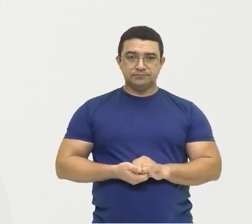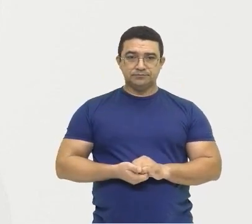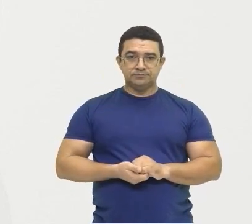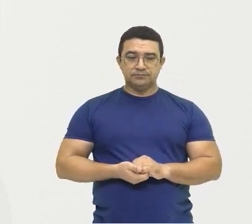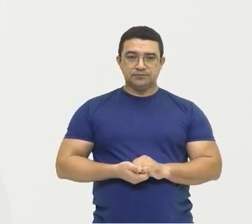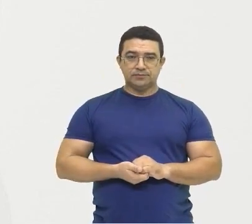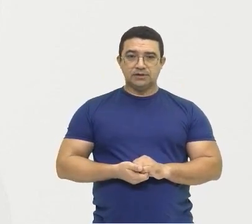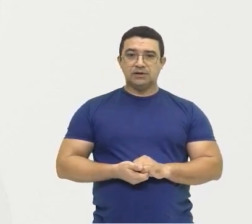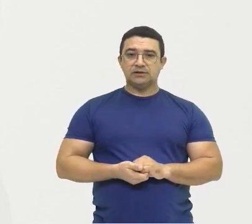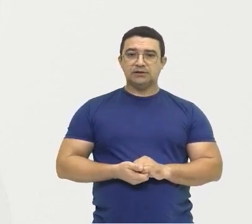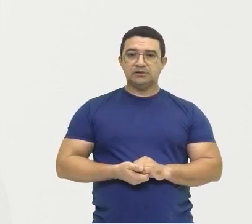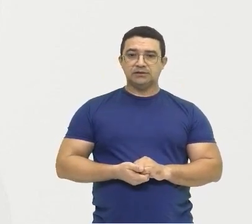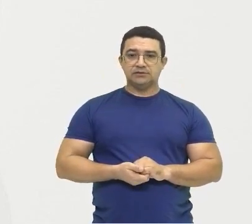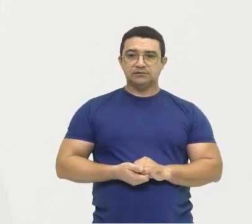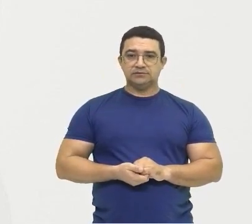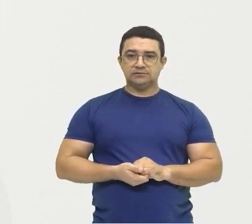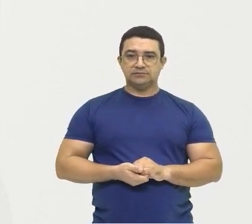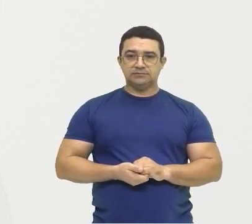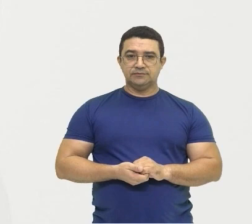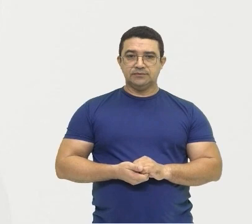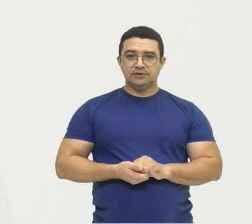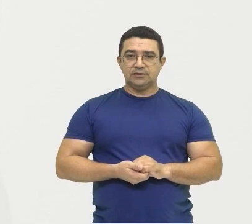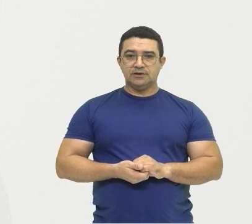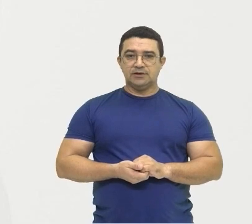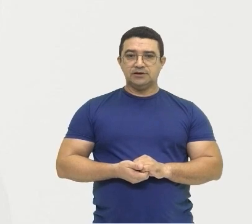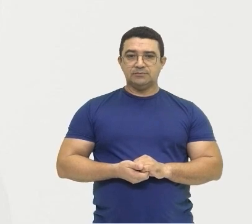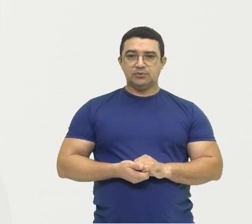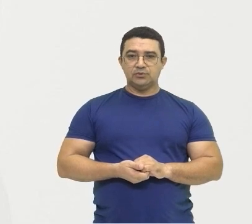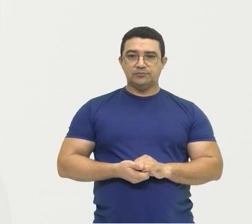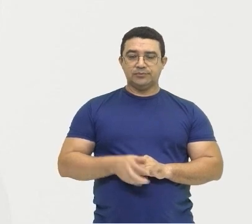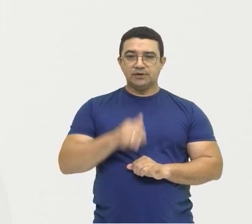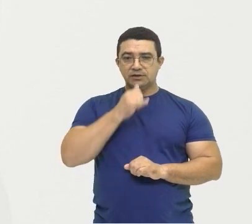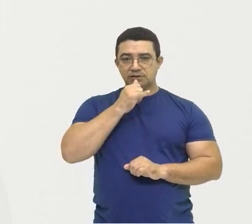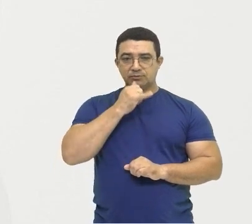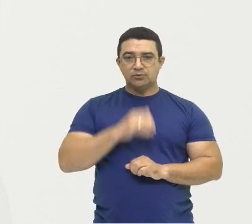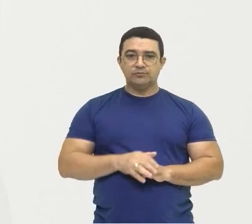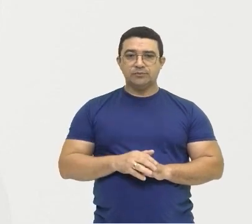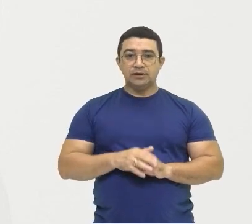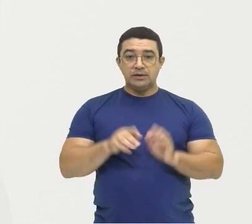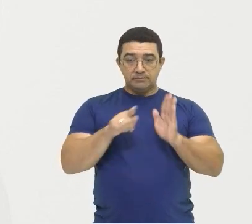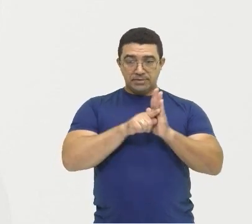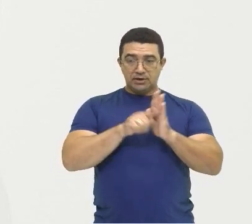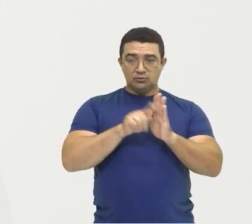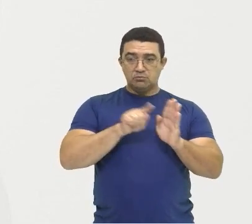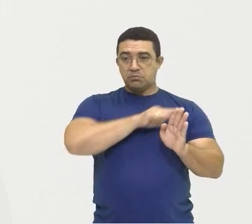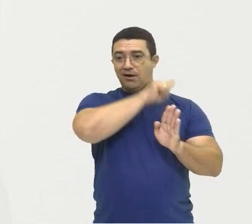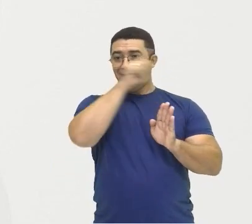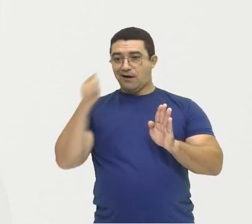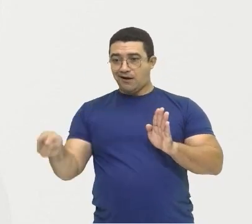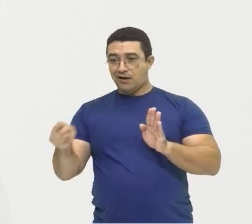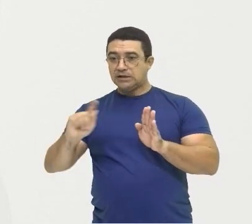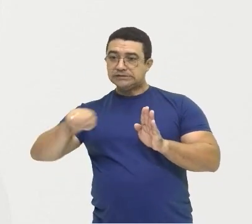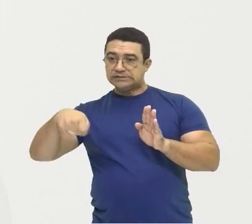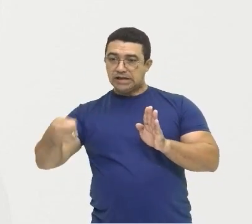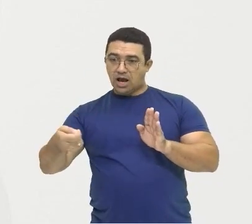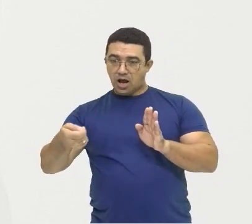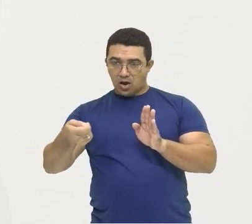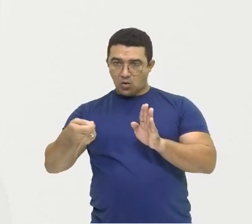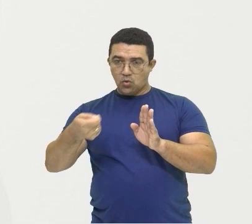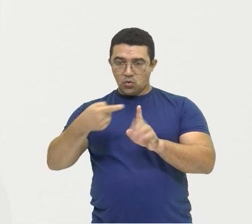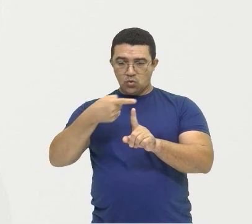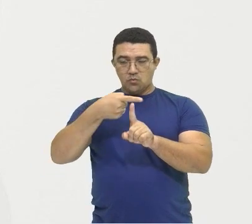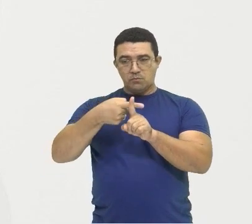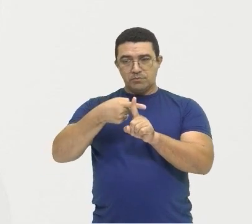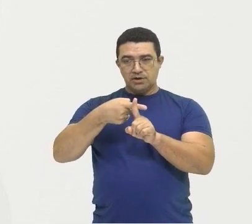aí o 32, o menos 32 aqui, ó, ele passa também para o primeiro membro, só que como ele